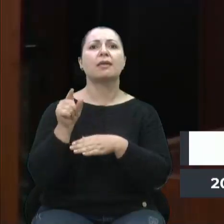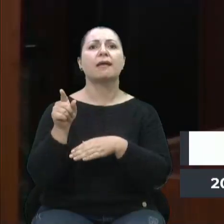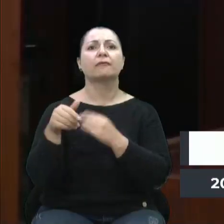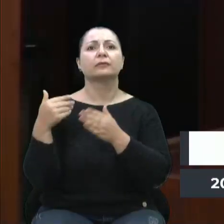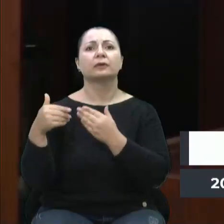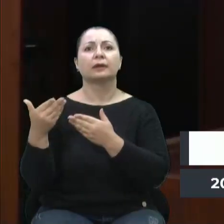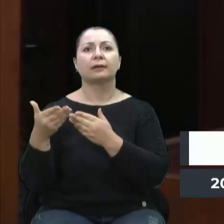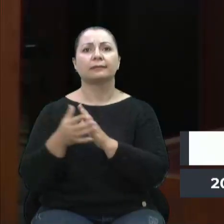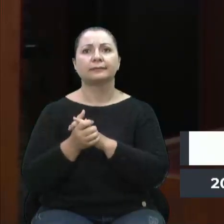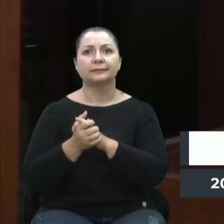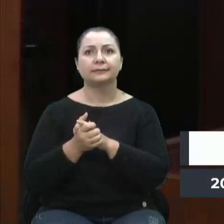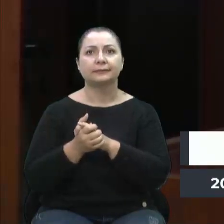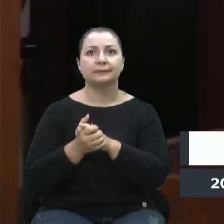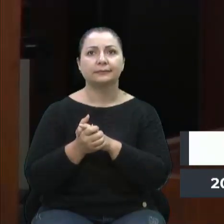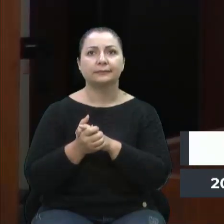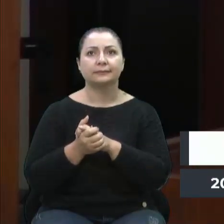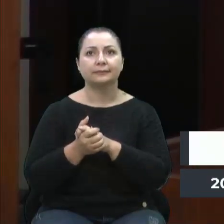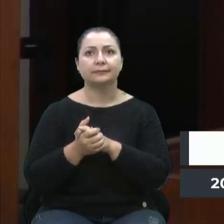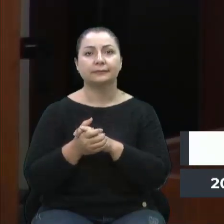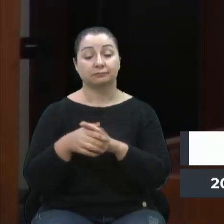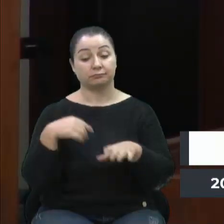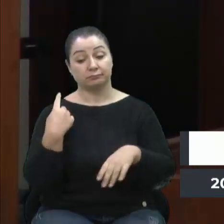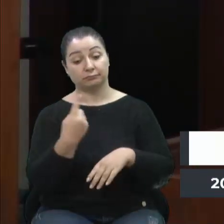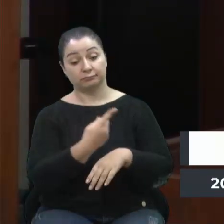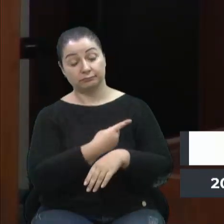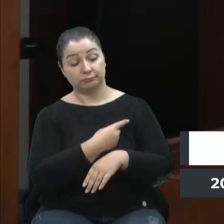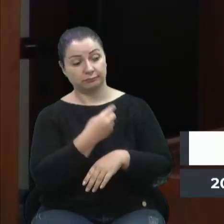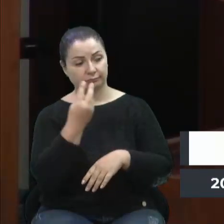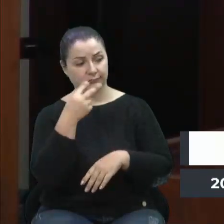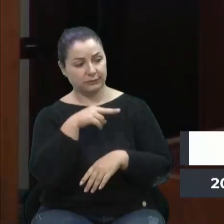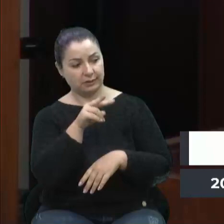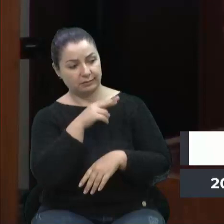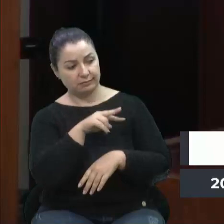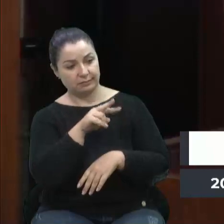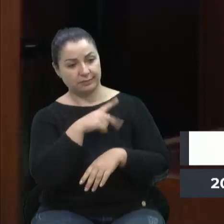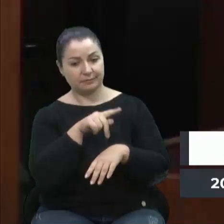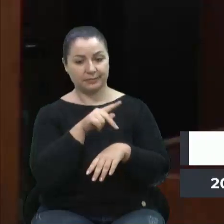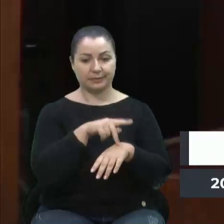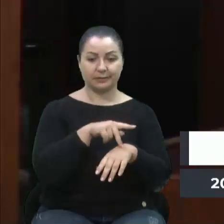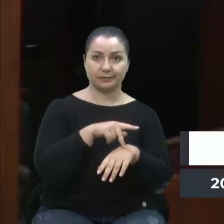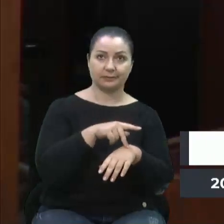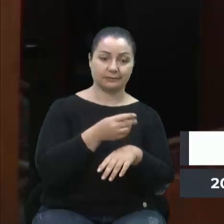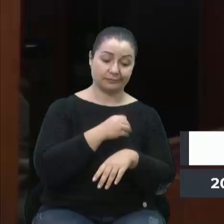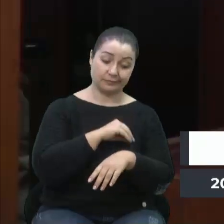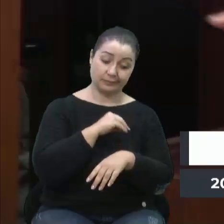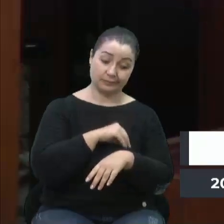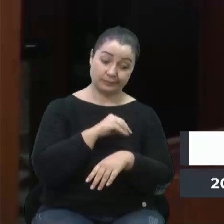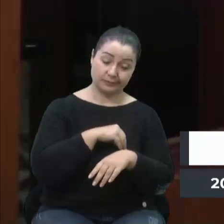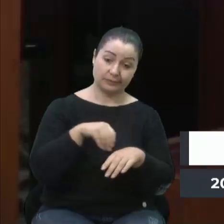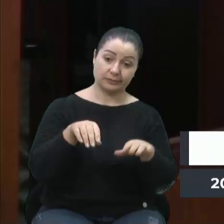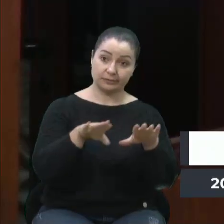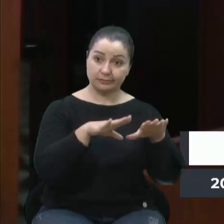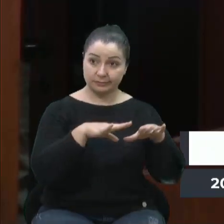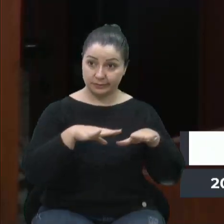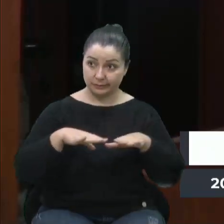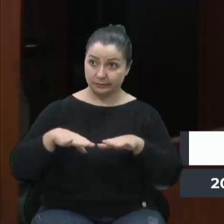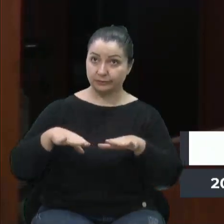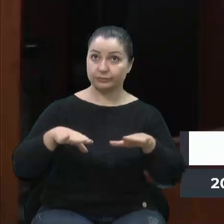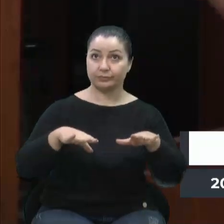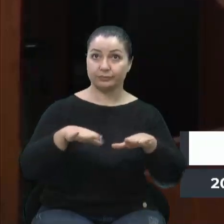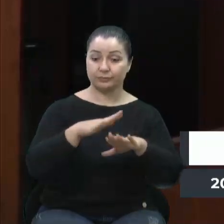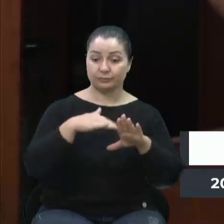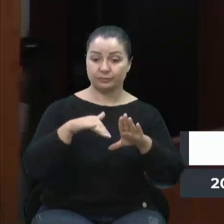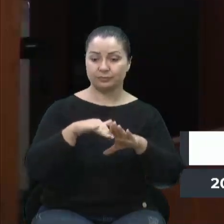certo? Será que nós pegarmos países onde a renda média, ou seja, o que todos ganhamos mediamente,